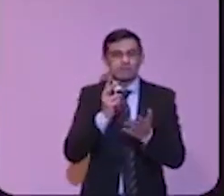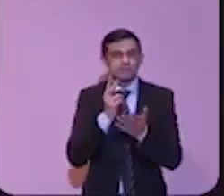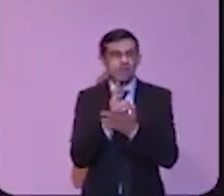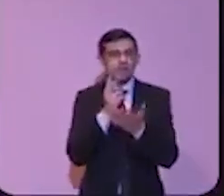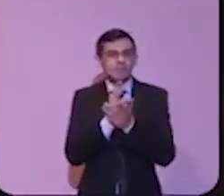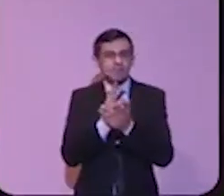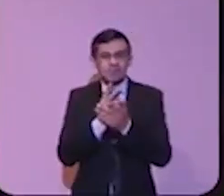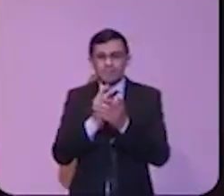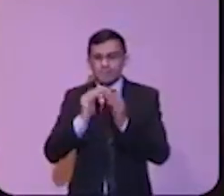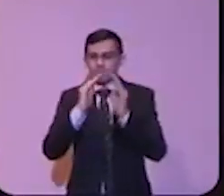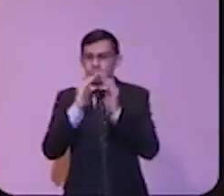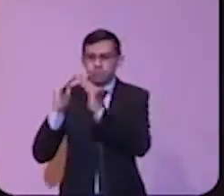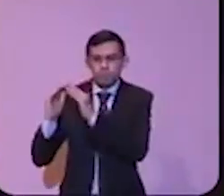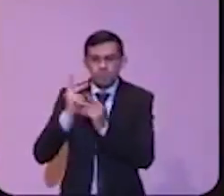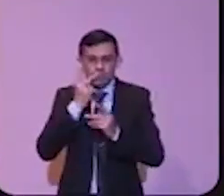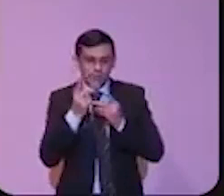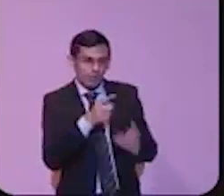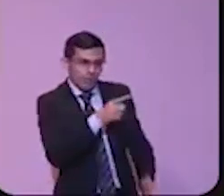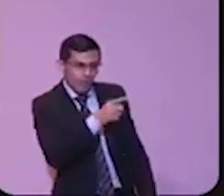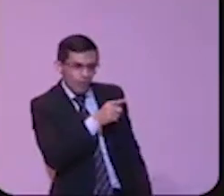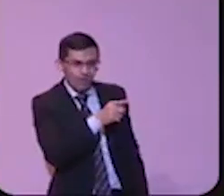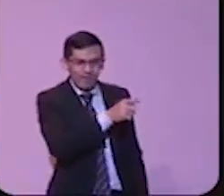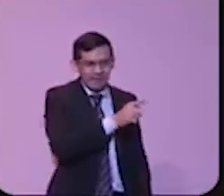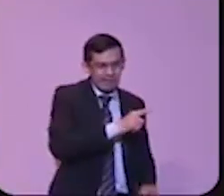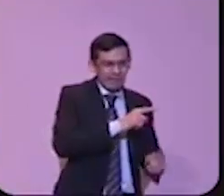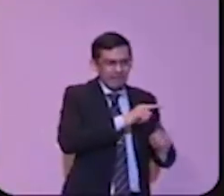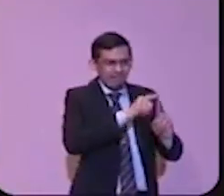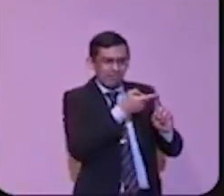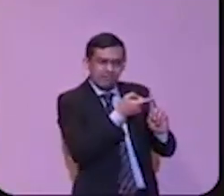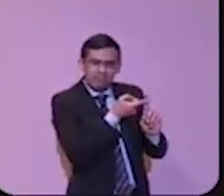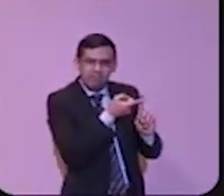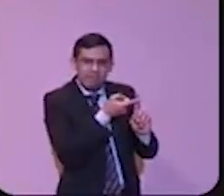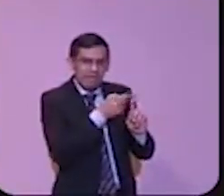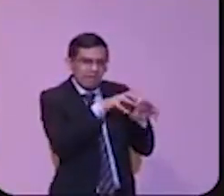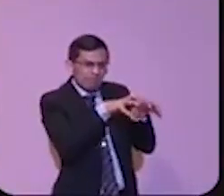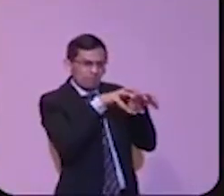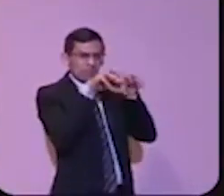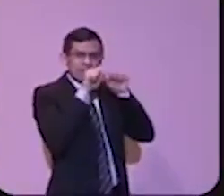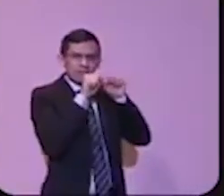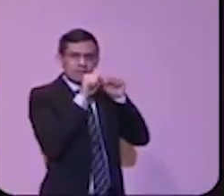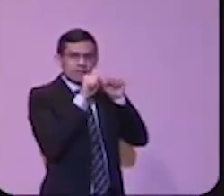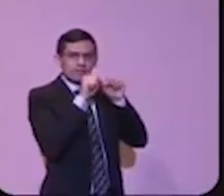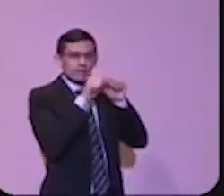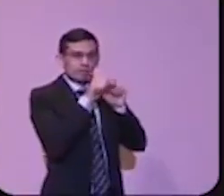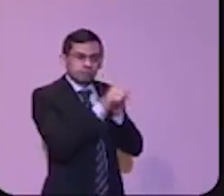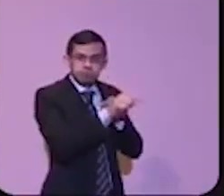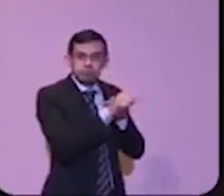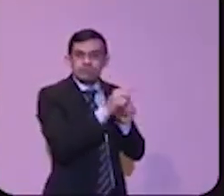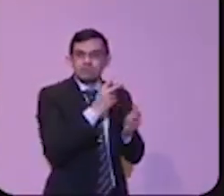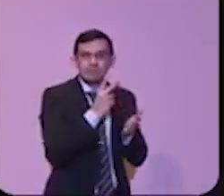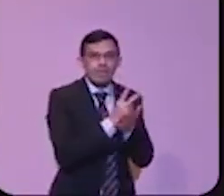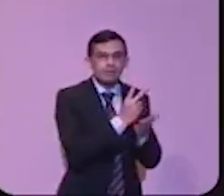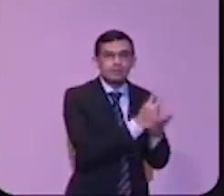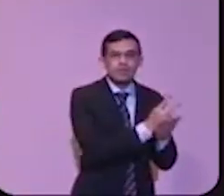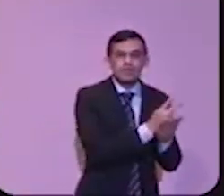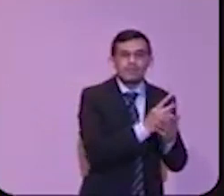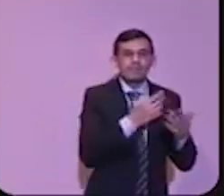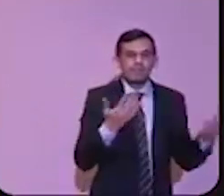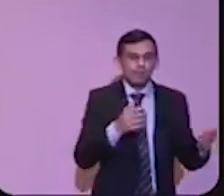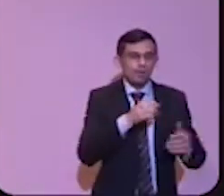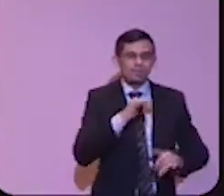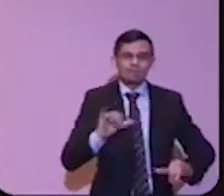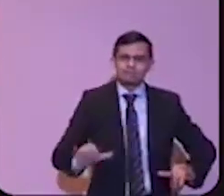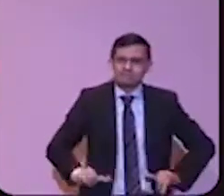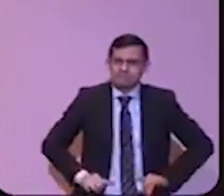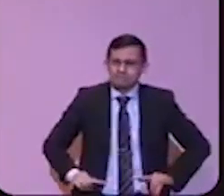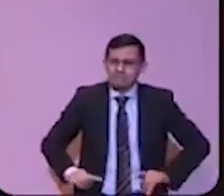era o burburinho do bairro: olha só, ela é amaldiçoada. Então essa mulher sofreu